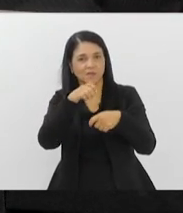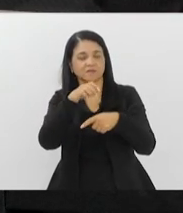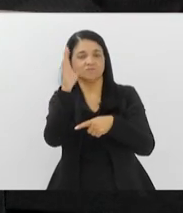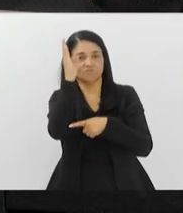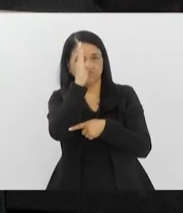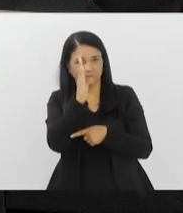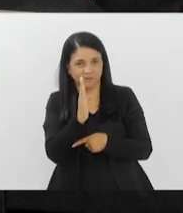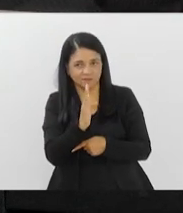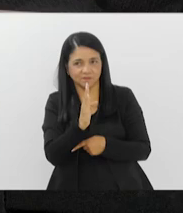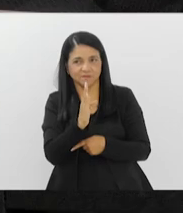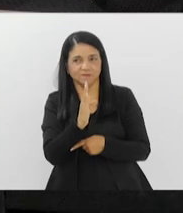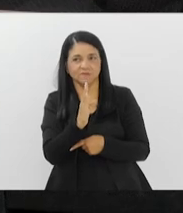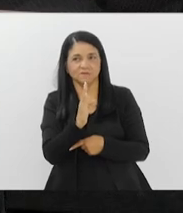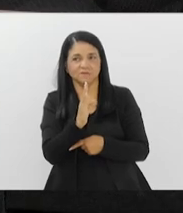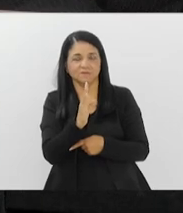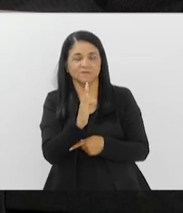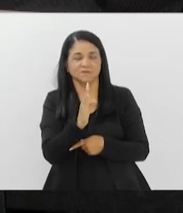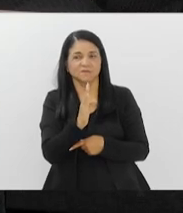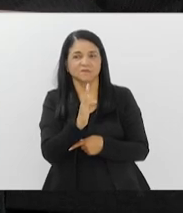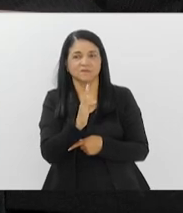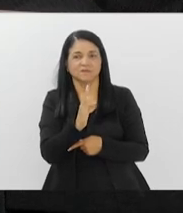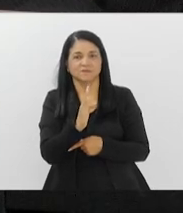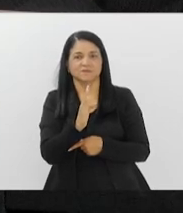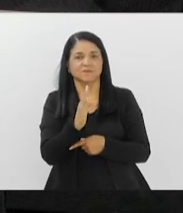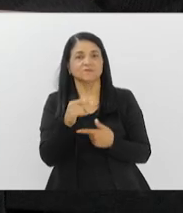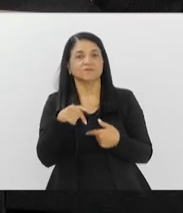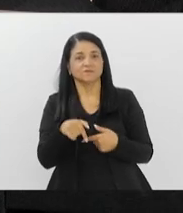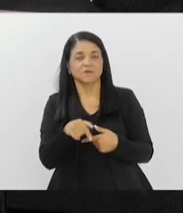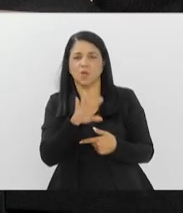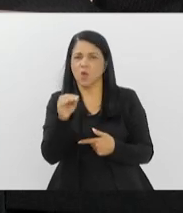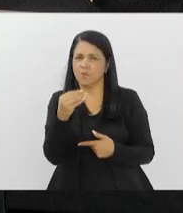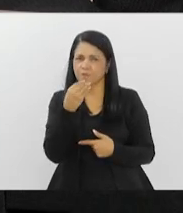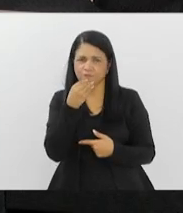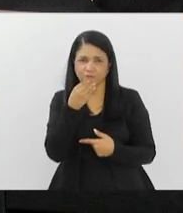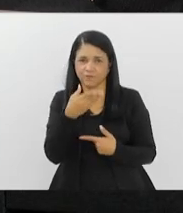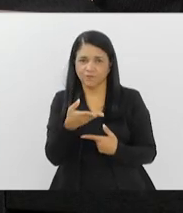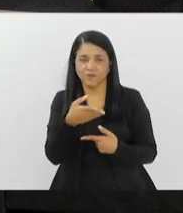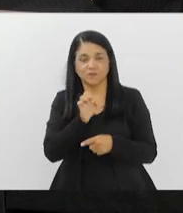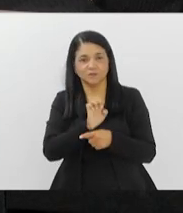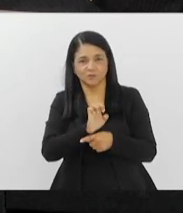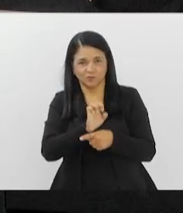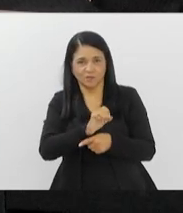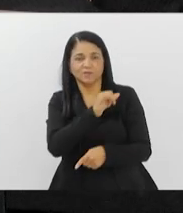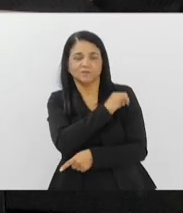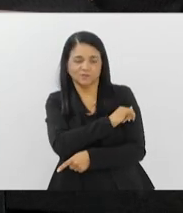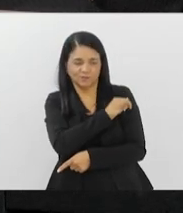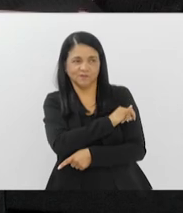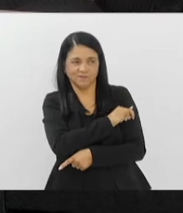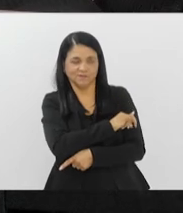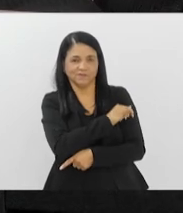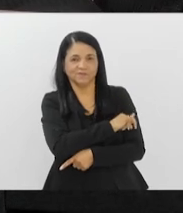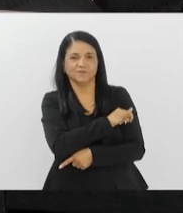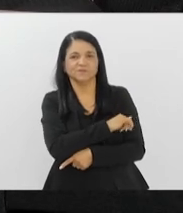Brasil, onde se insere, como é óbvio, o Estado do Rio de Janeiro.